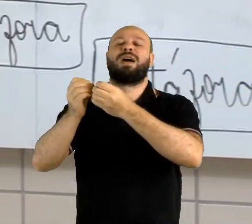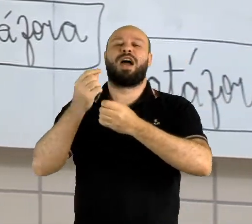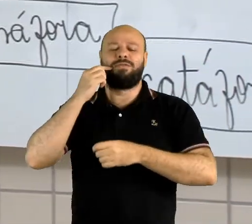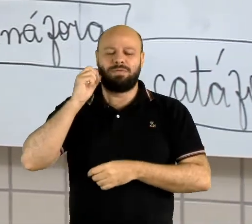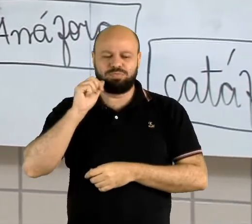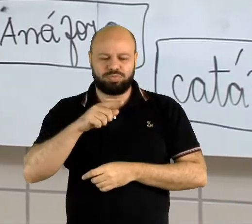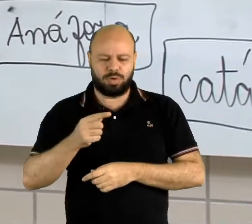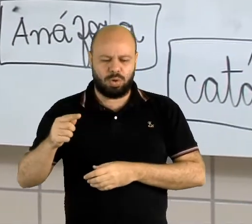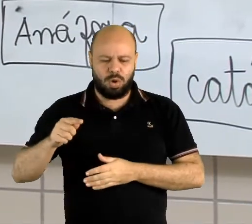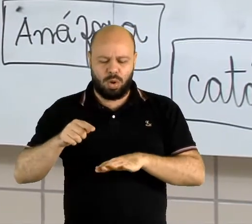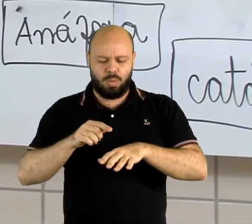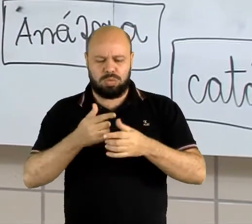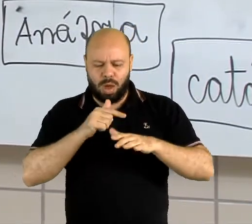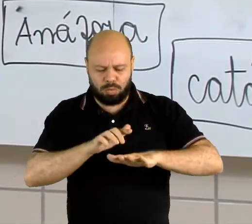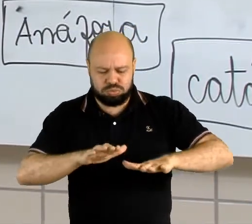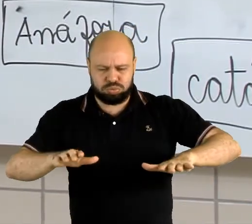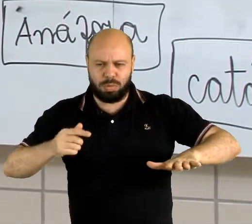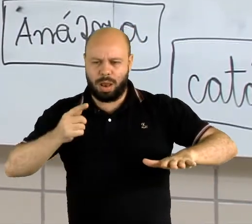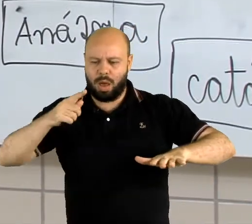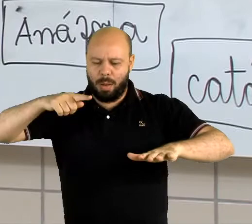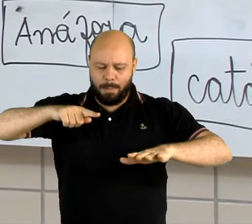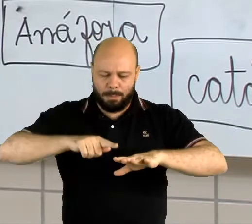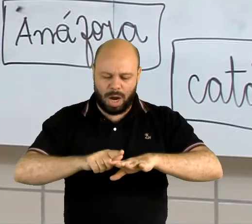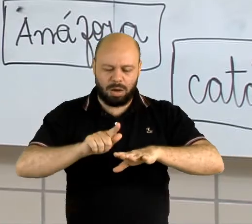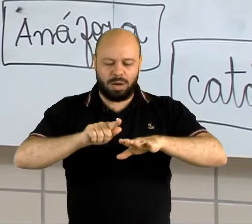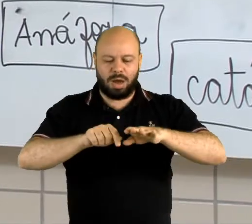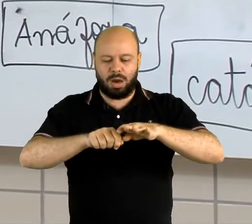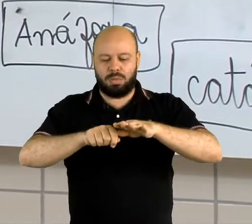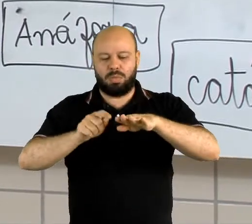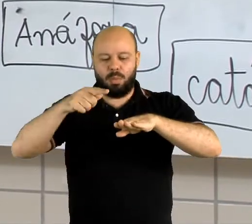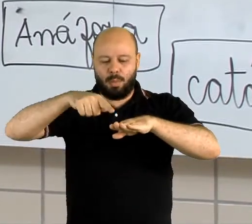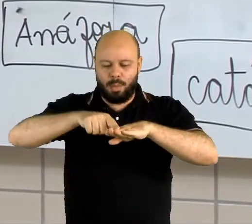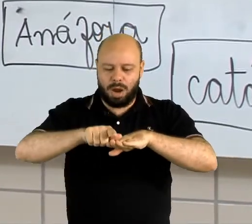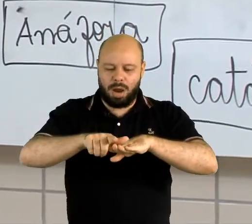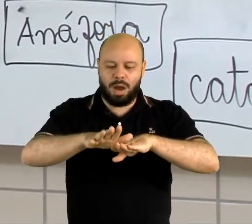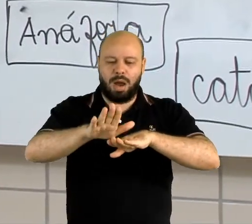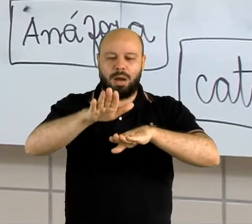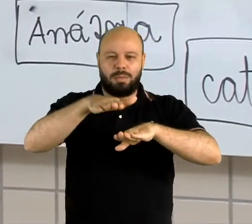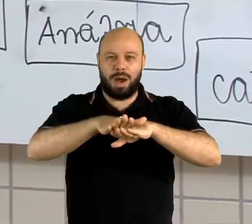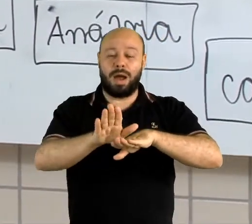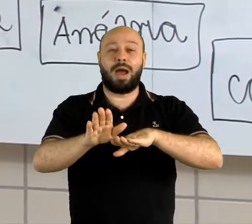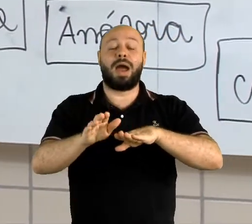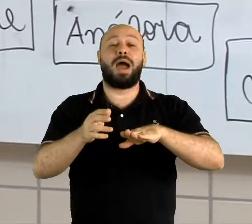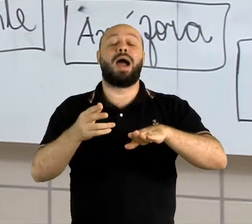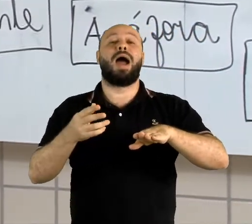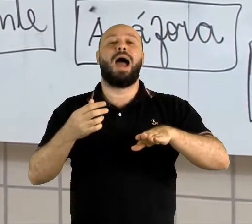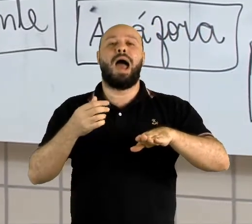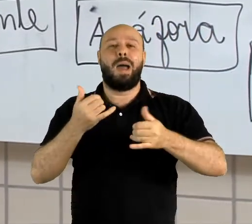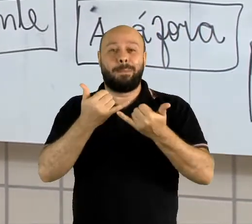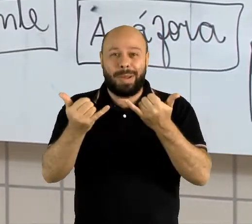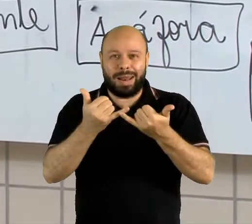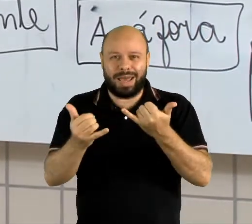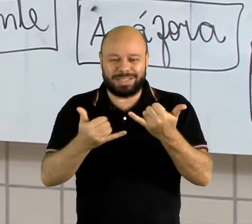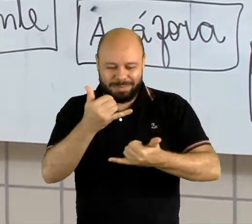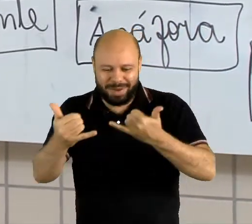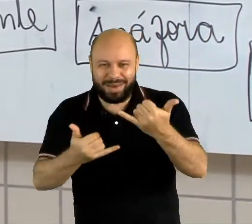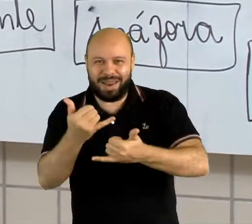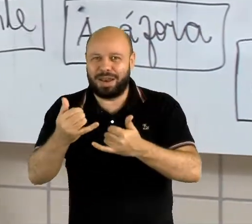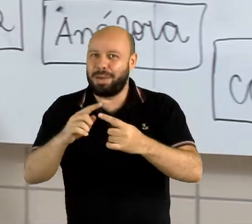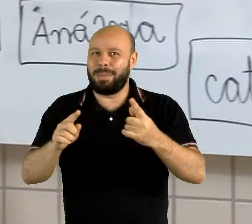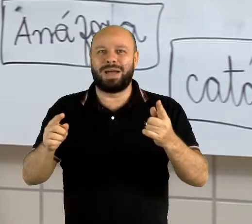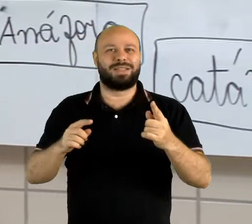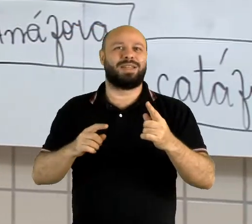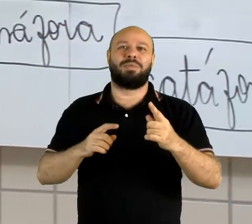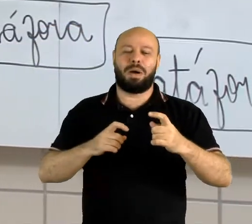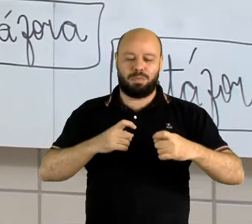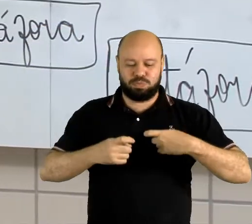vê a libélula ali encostando na água, como se ela estivesse brincando, mas não, ela está em seu processo de